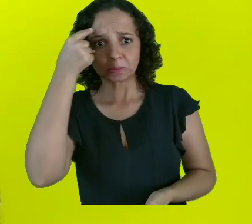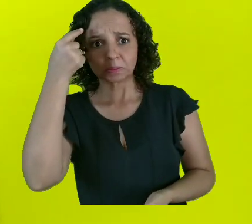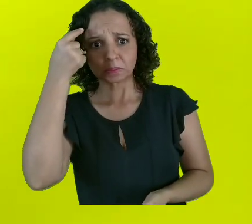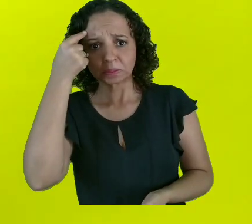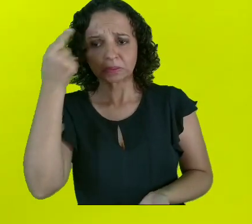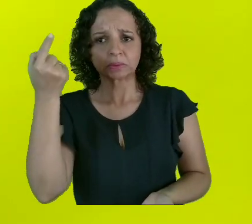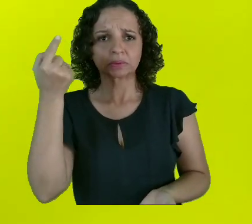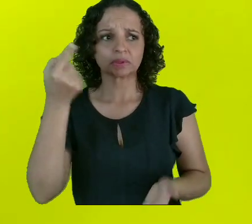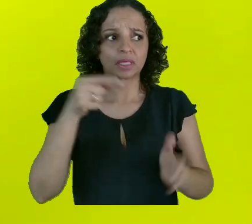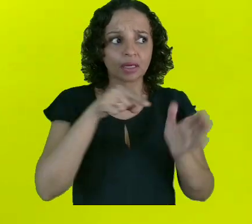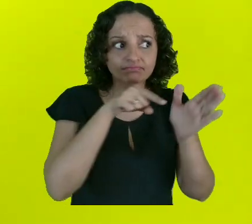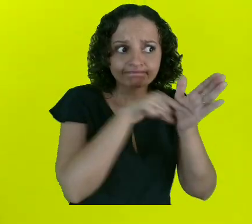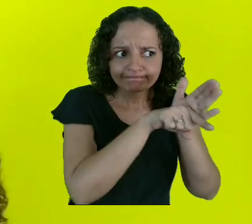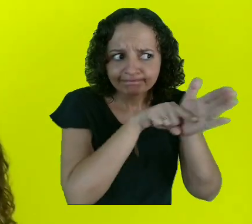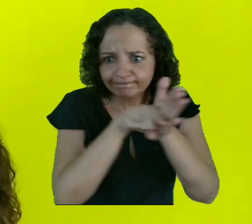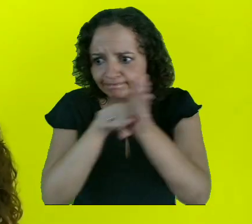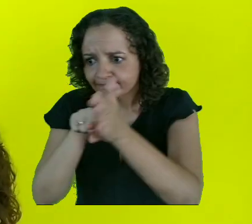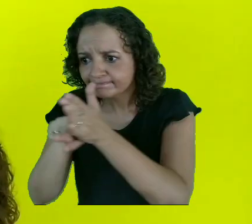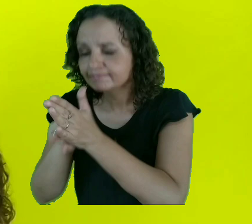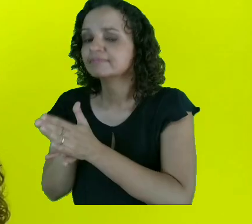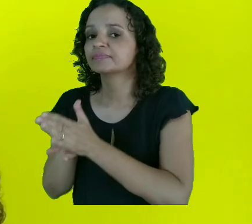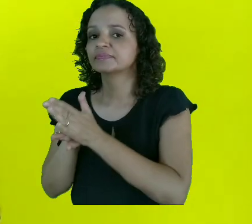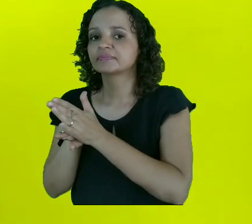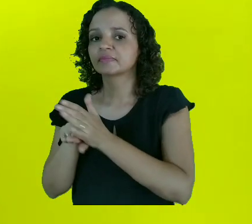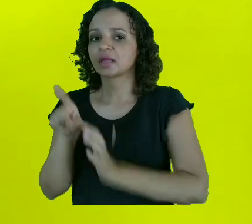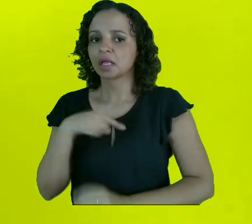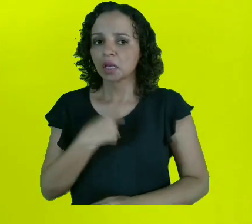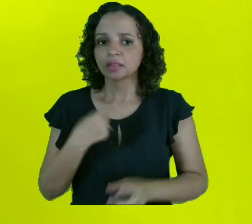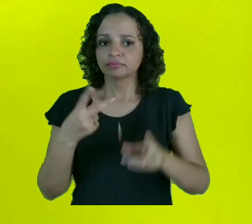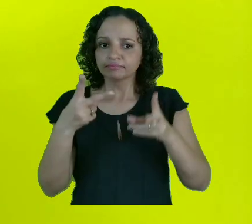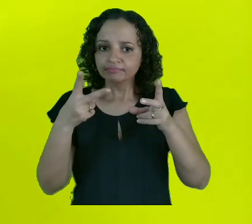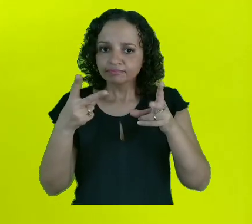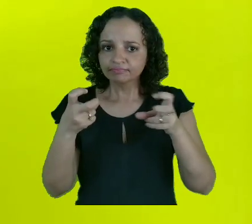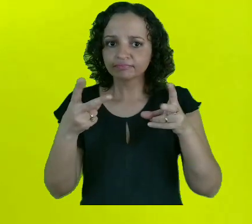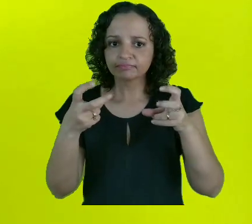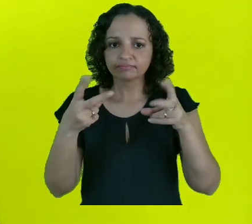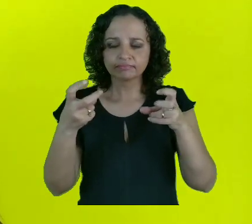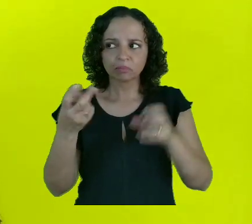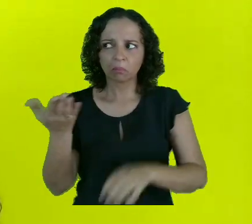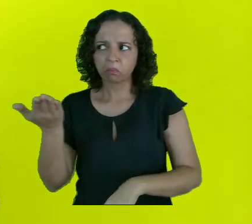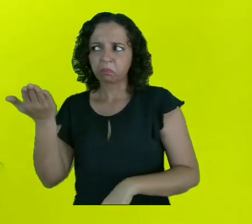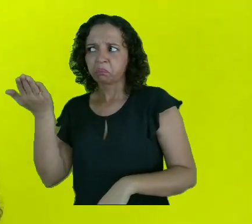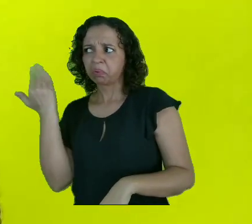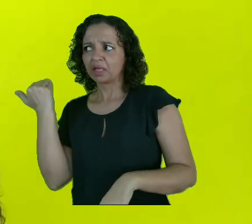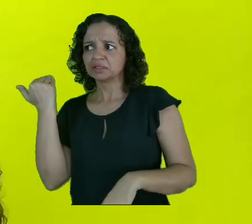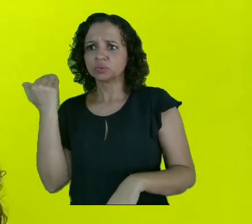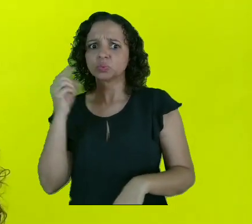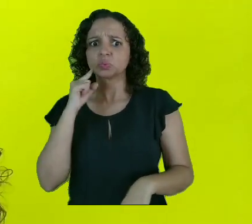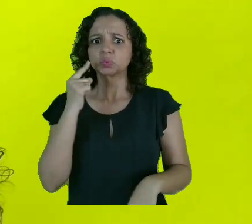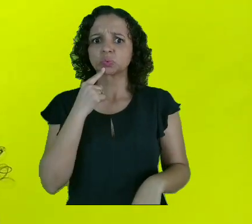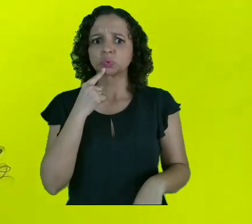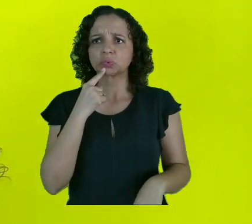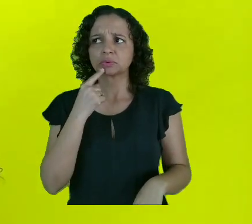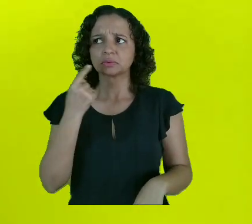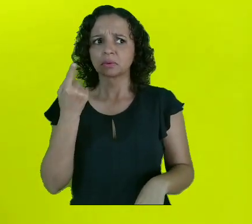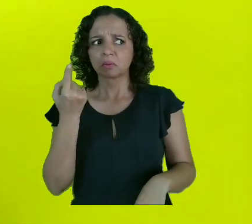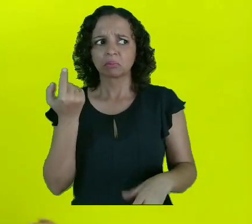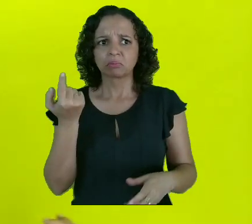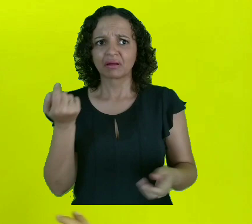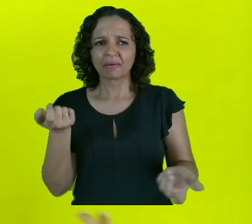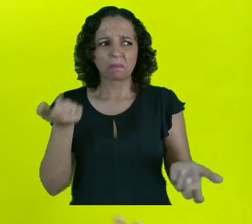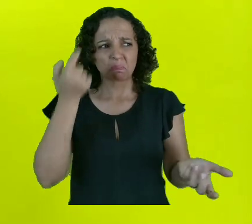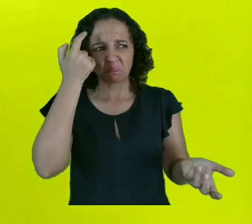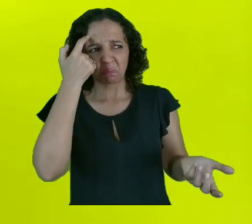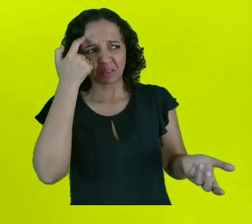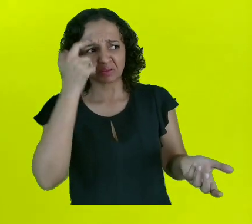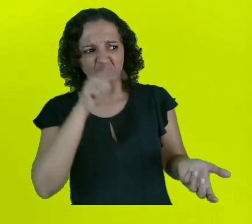e pesquisar sobre o assunto, nós vemos que o surdo já foi visto como incapaz, como uma